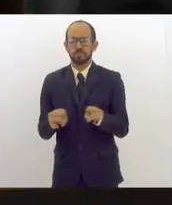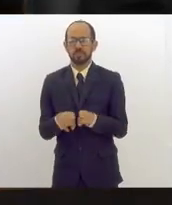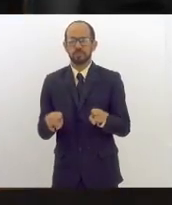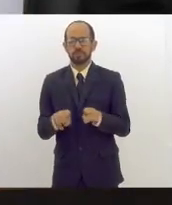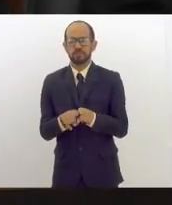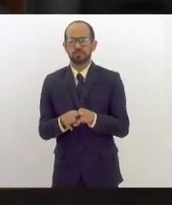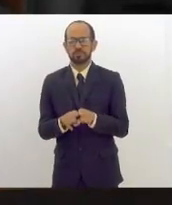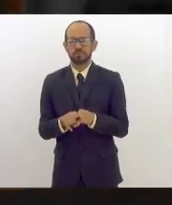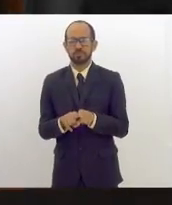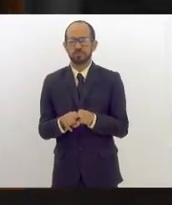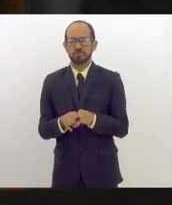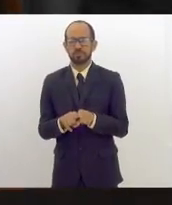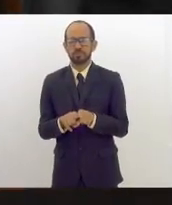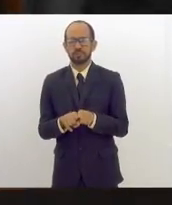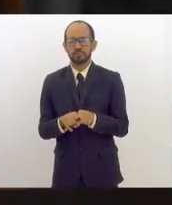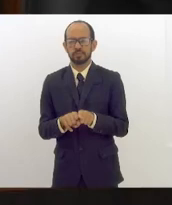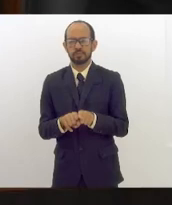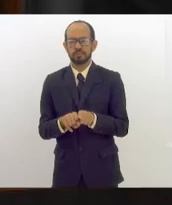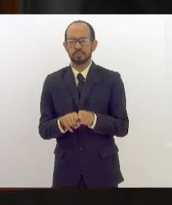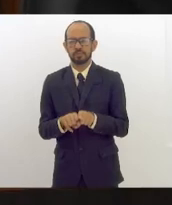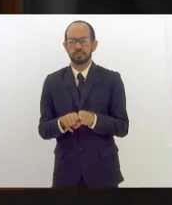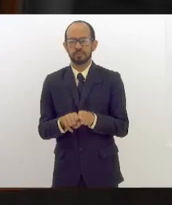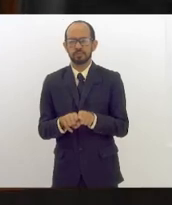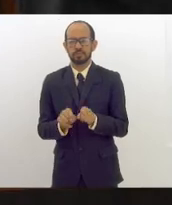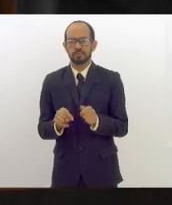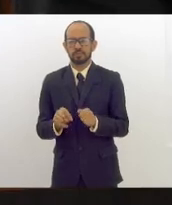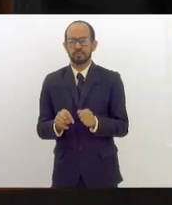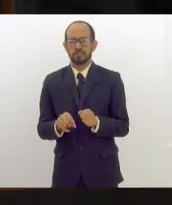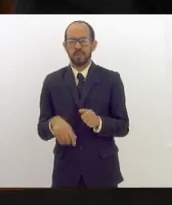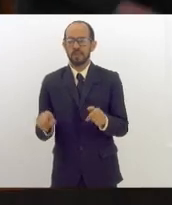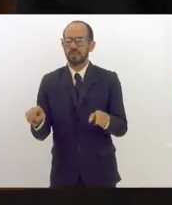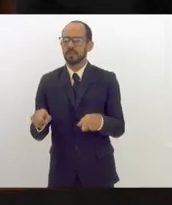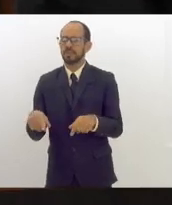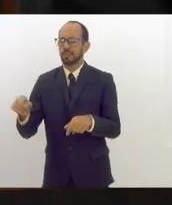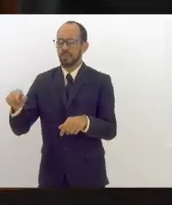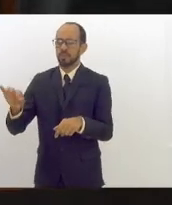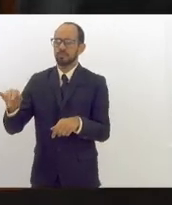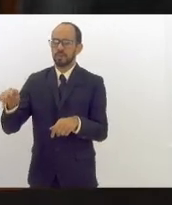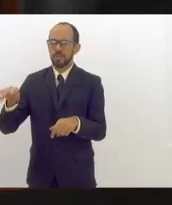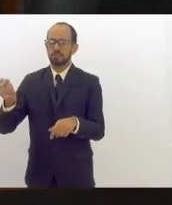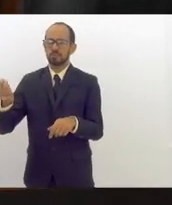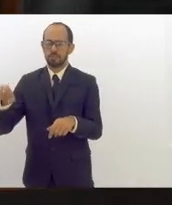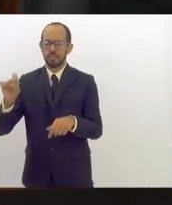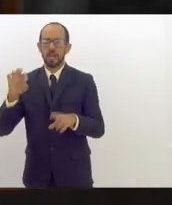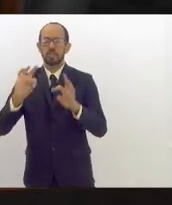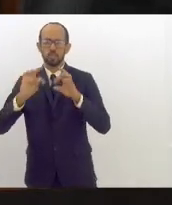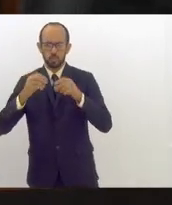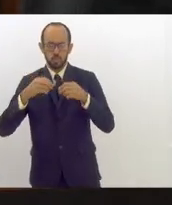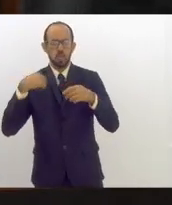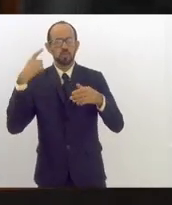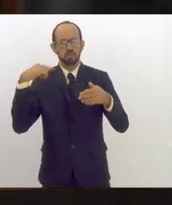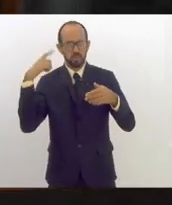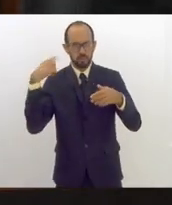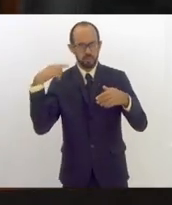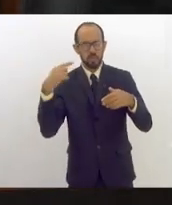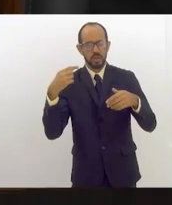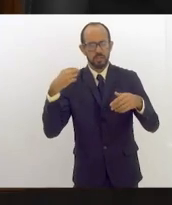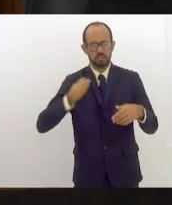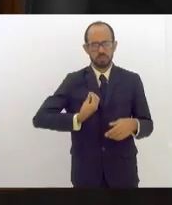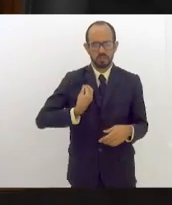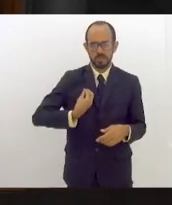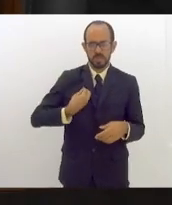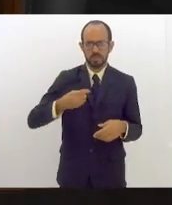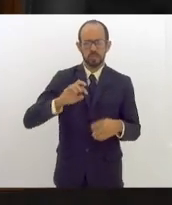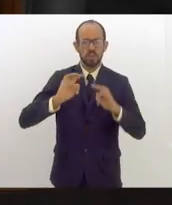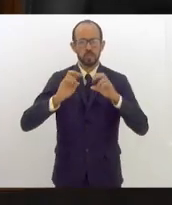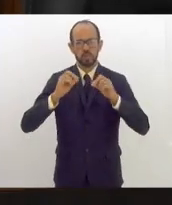aqui na pessoa do Felipe Santa Cruz representando a nossa cidadania todos os advogados presentes e os demais senhoras e senhores aqui também